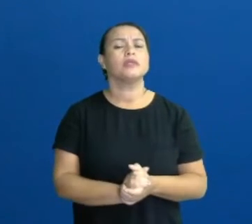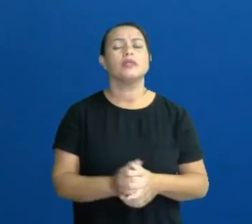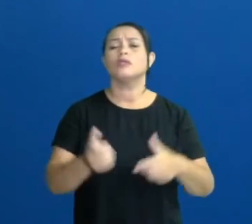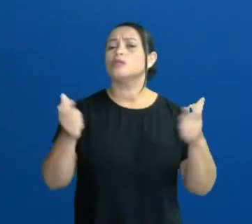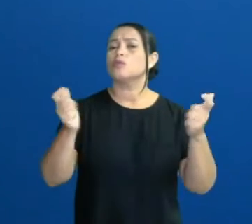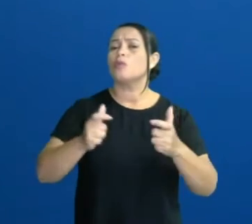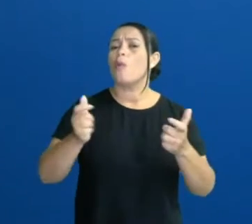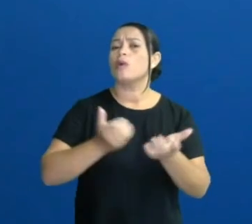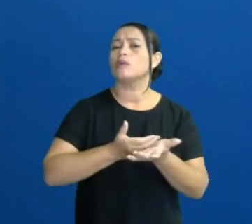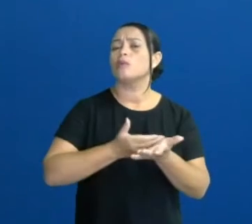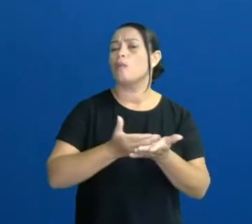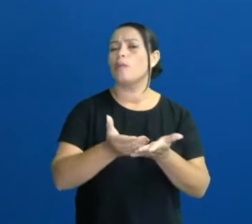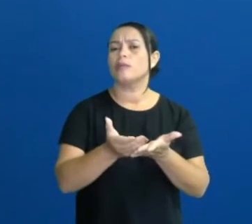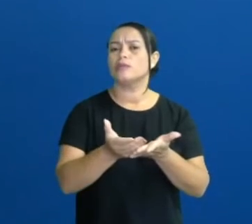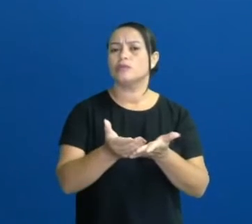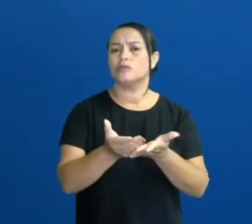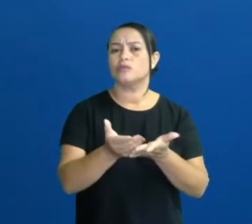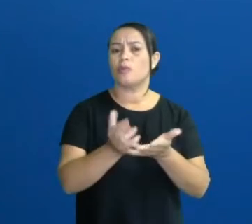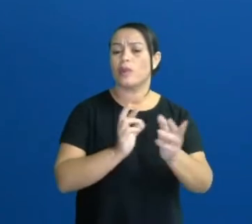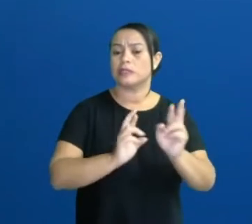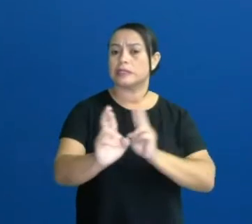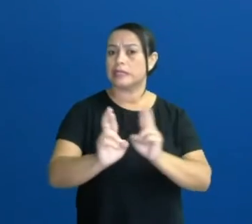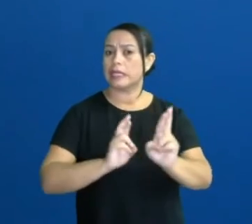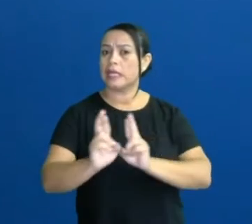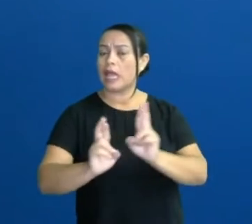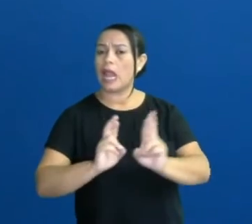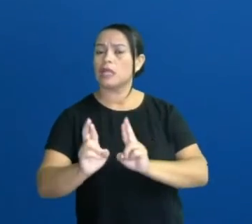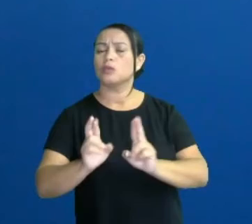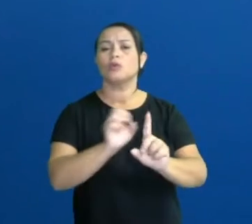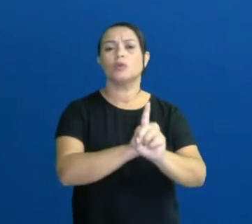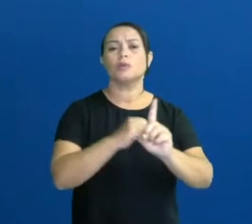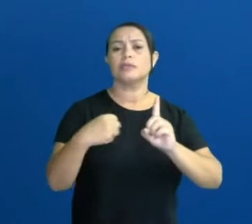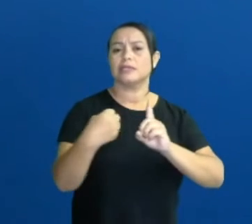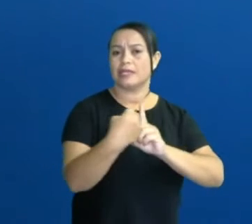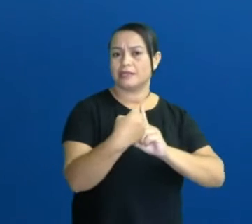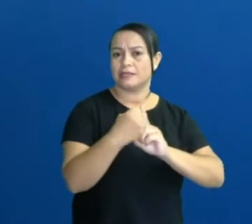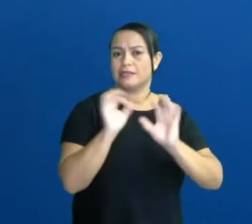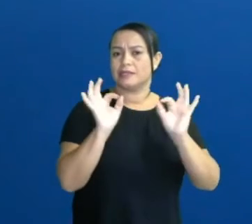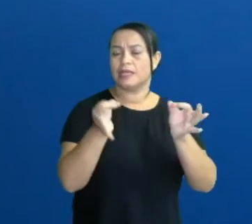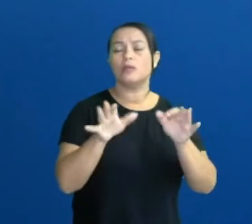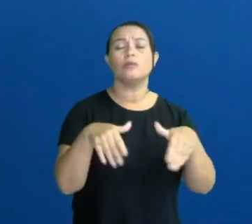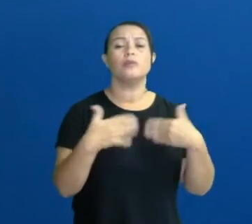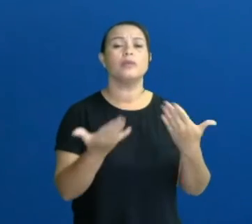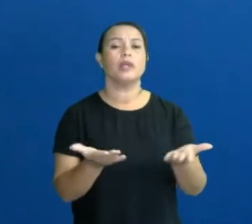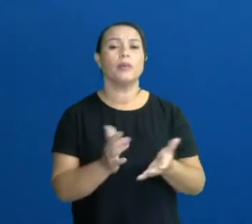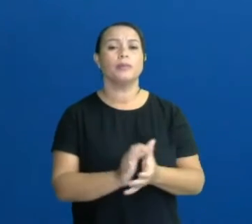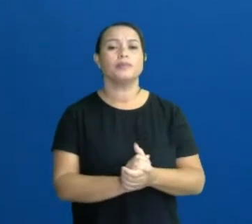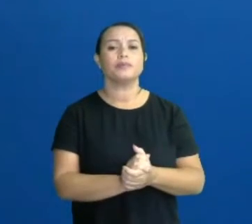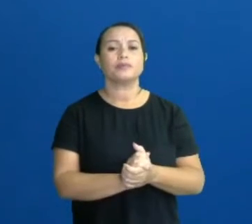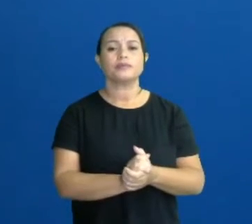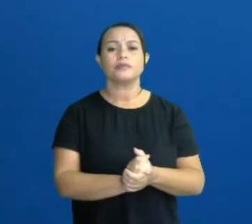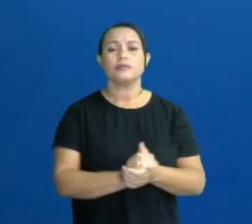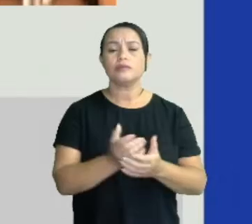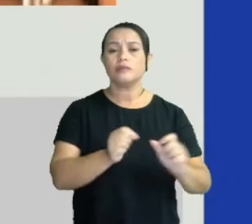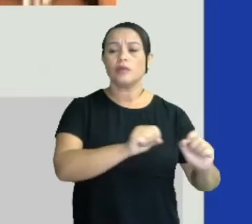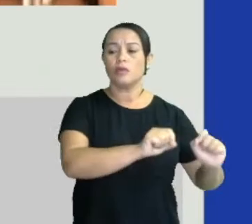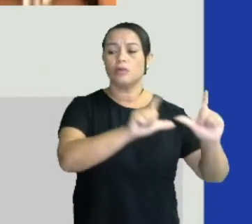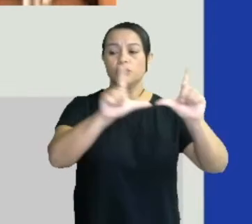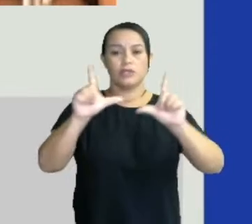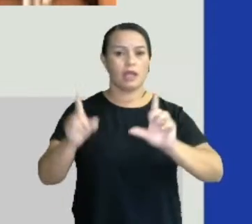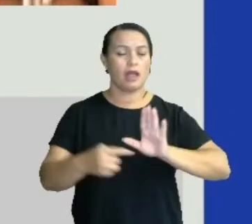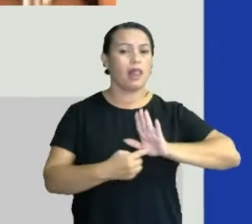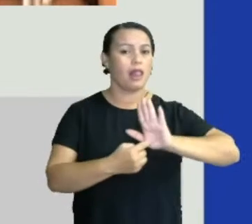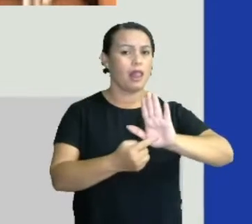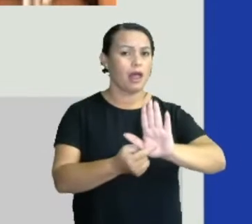por onde é que começou essas relações sociais, certo? Então, nesse slide